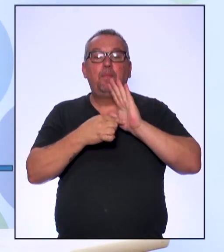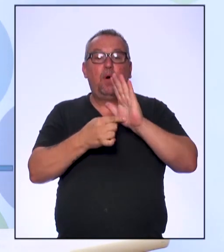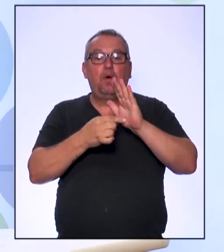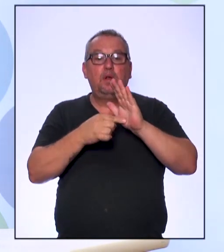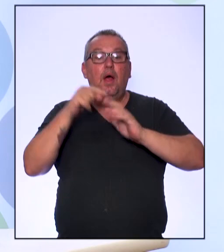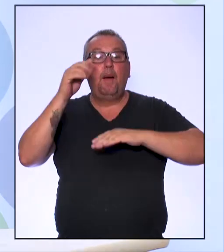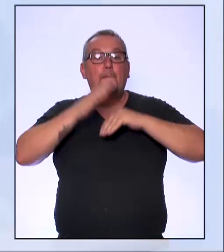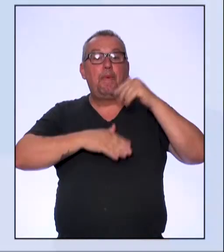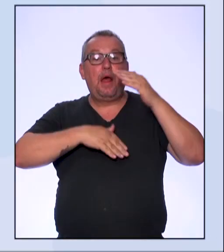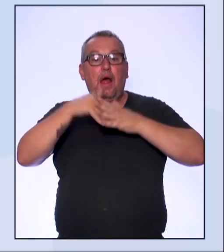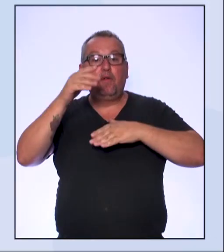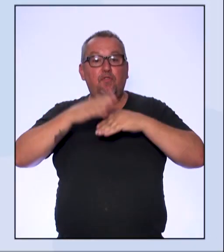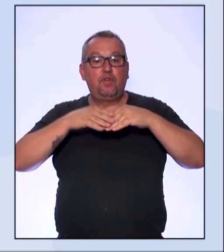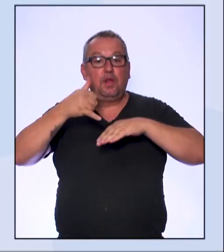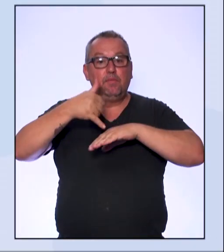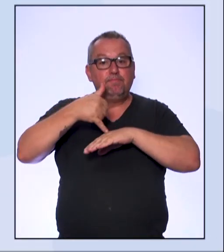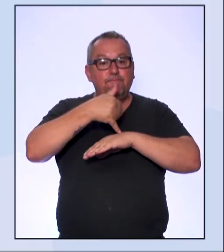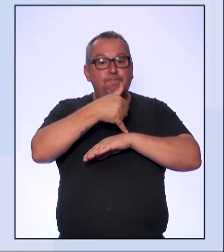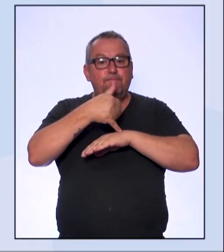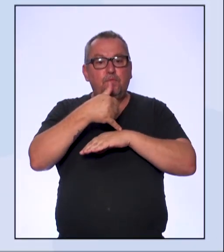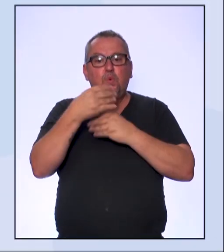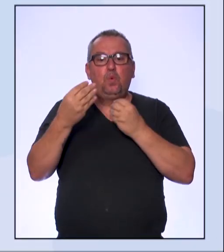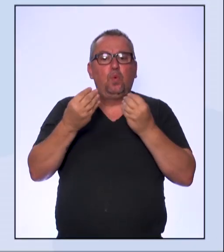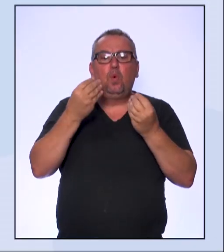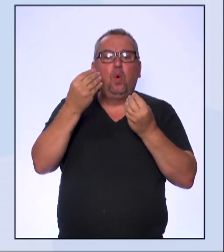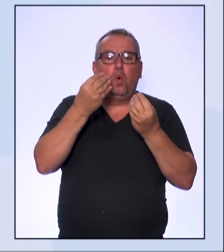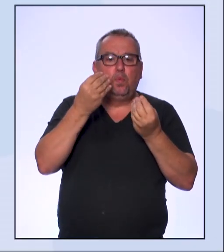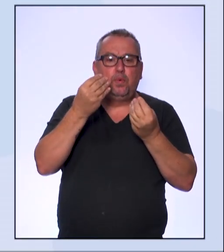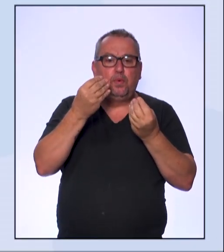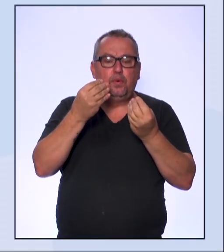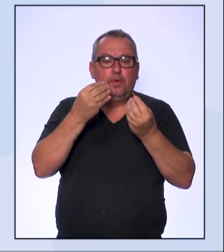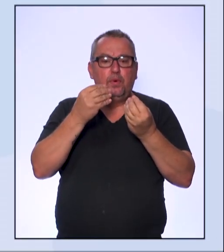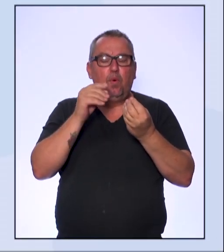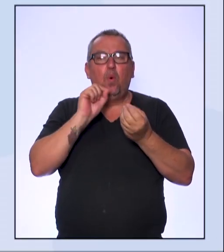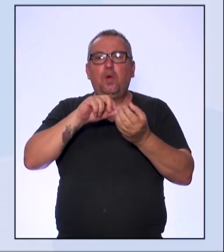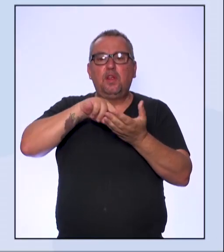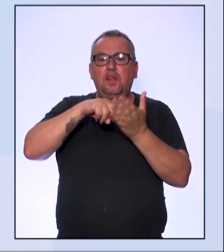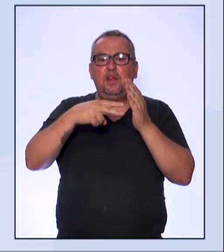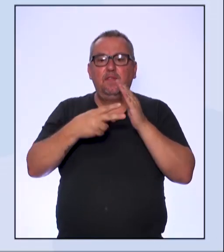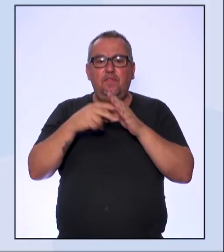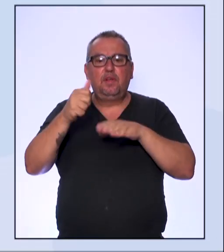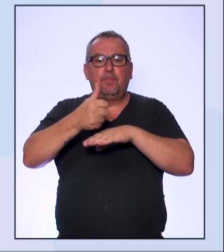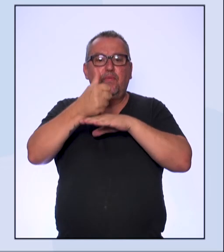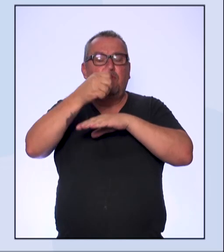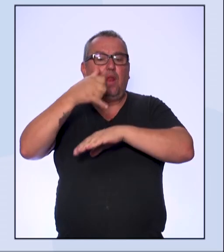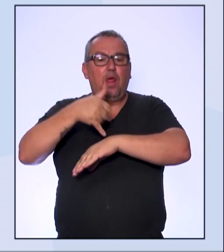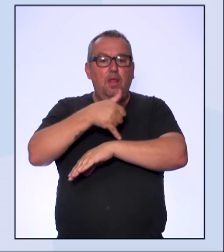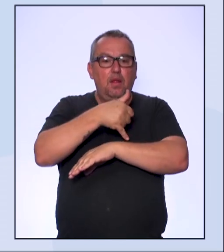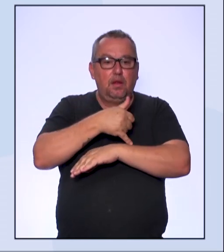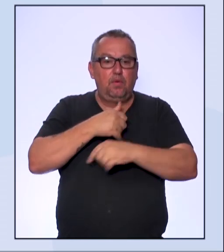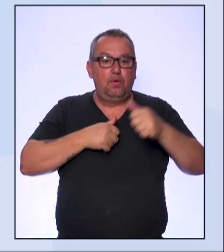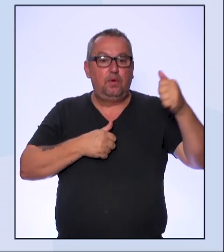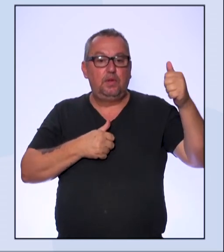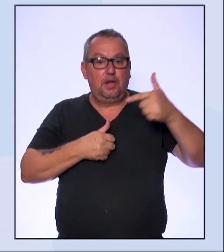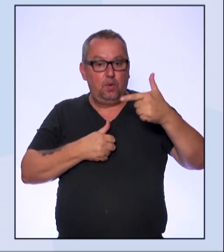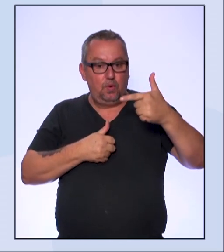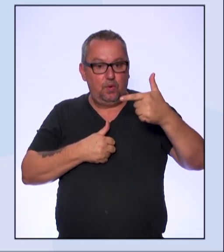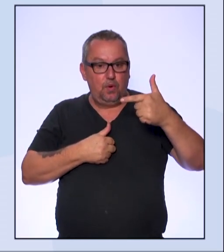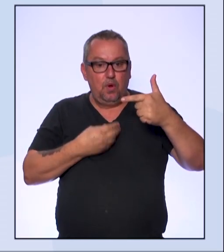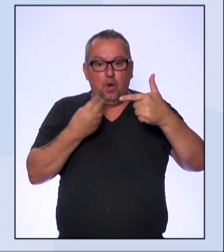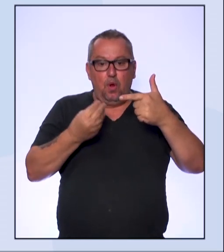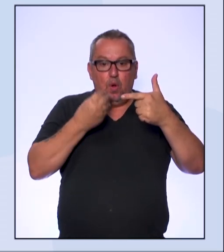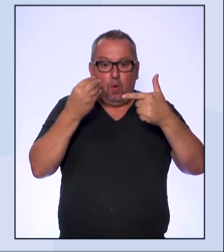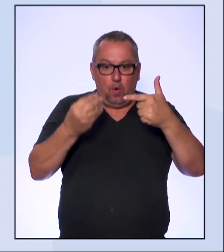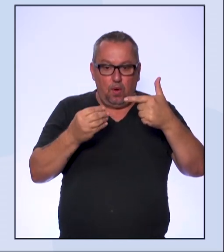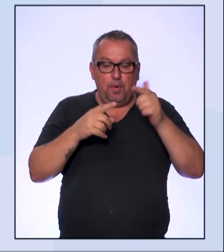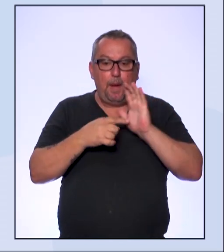à prática da tatuagem, como que ele coloca o que é ser tatuador, né? Foi o primeiro texto. E o segundo, como o enunciador